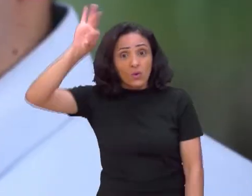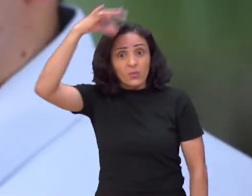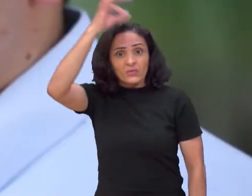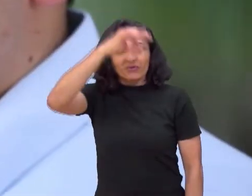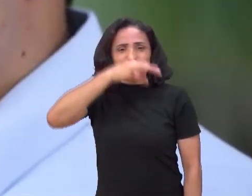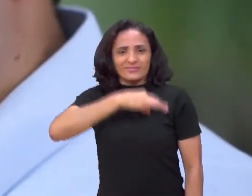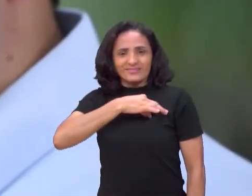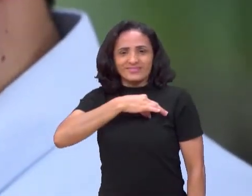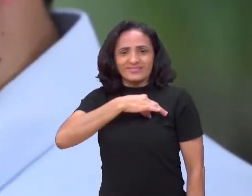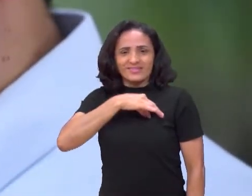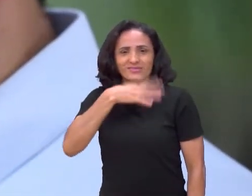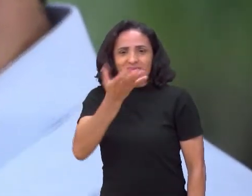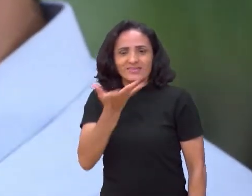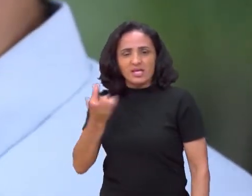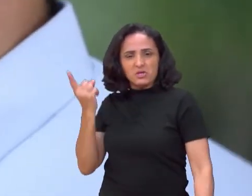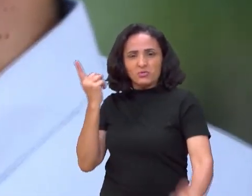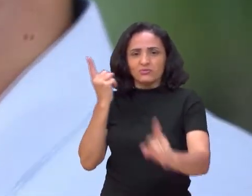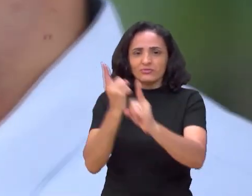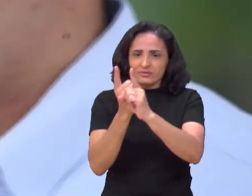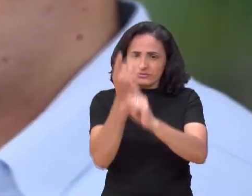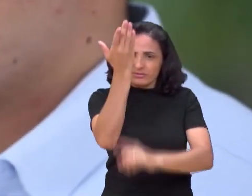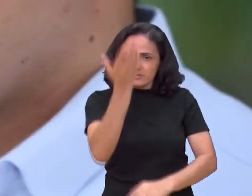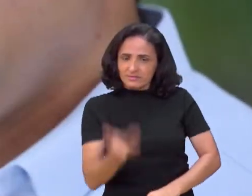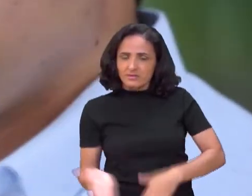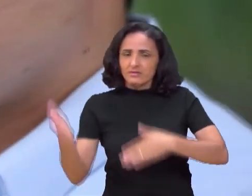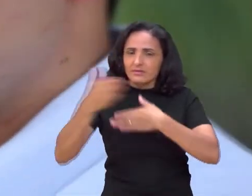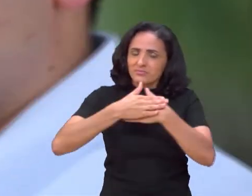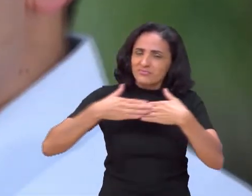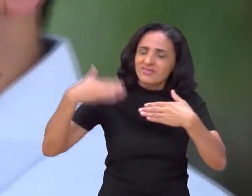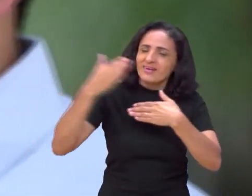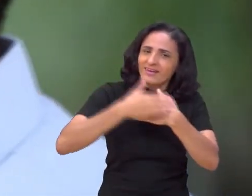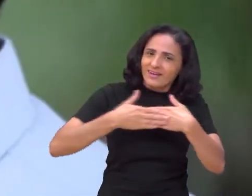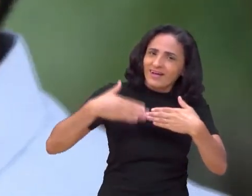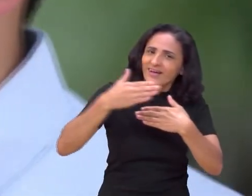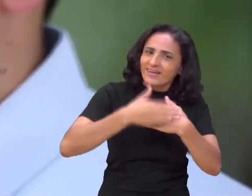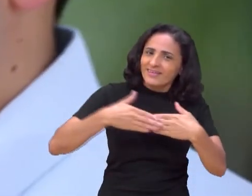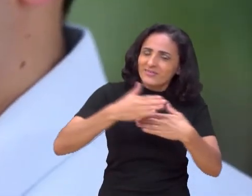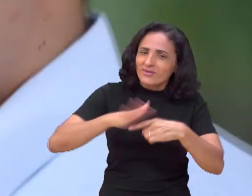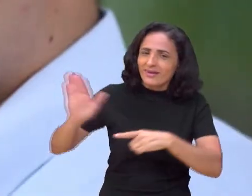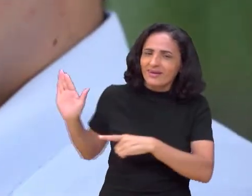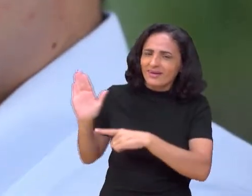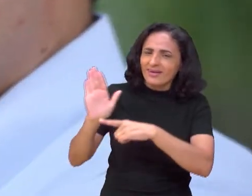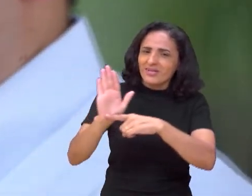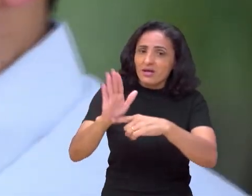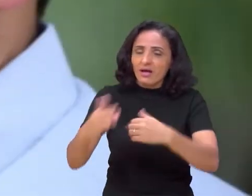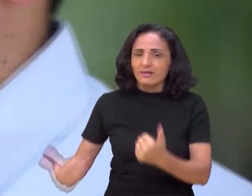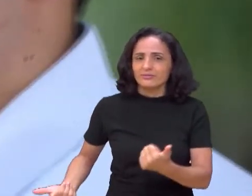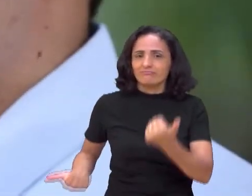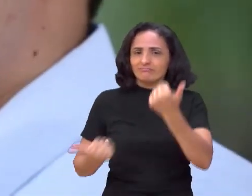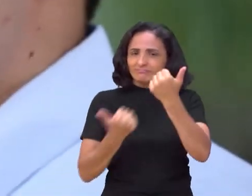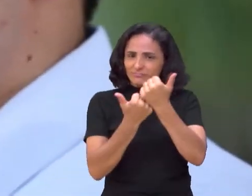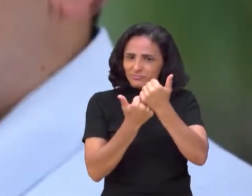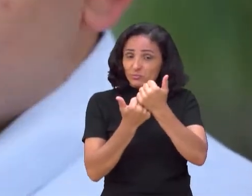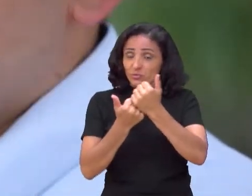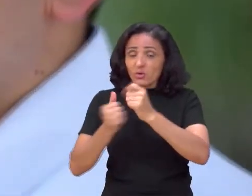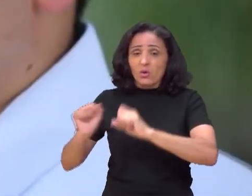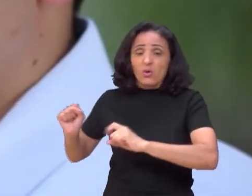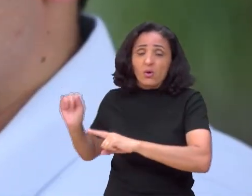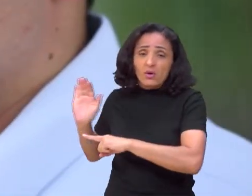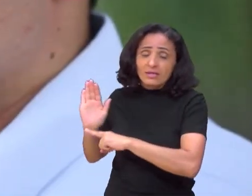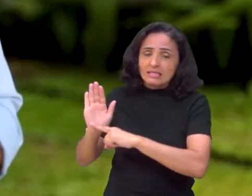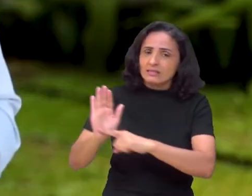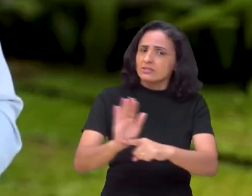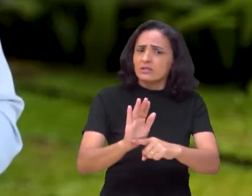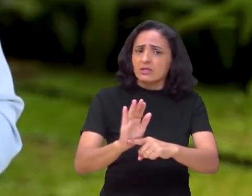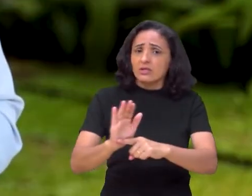Deus, é Ele quem pode te consolar, é Ele quem pode te amparar, é Ele quem pode te ajudar. Mais